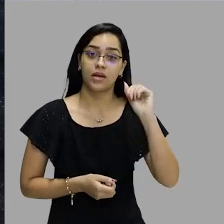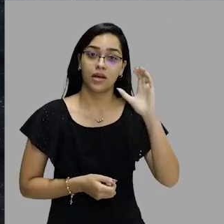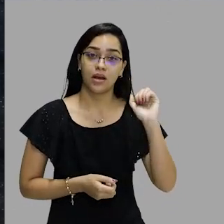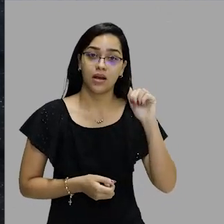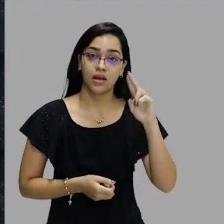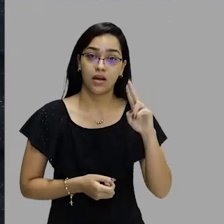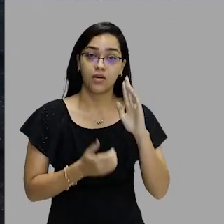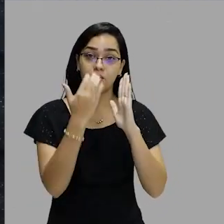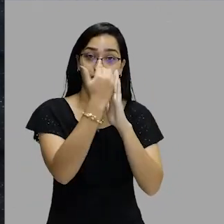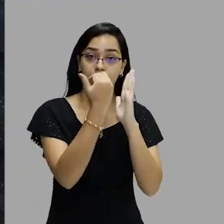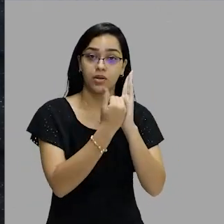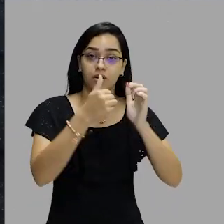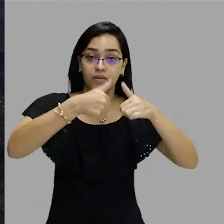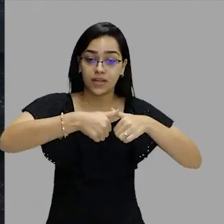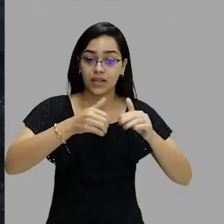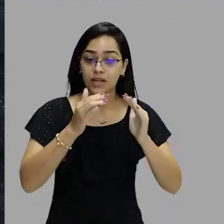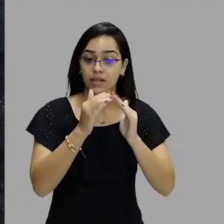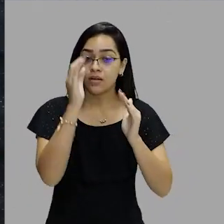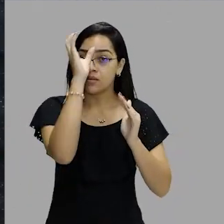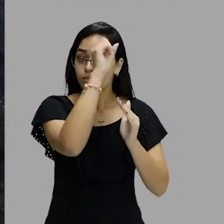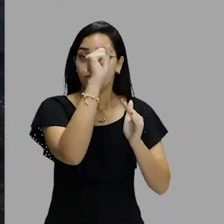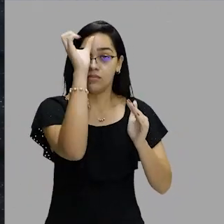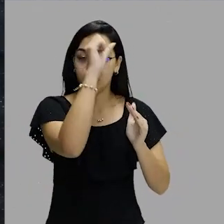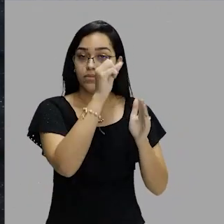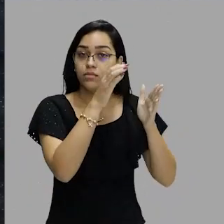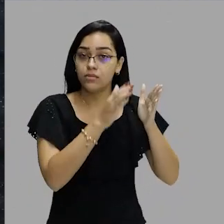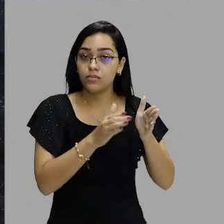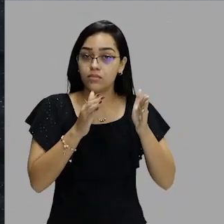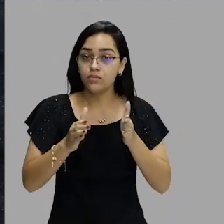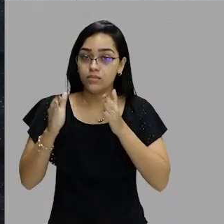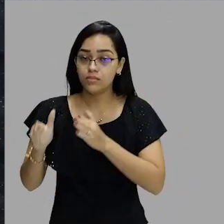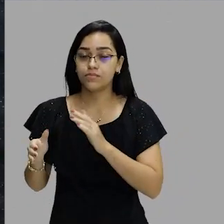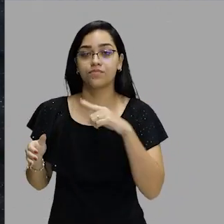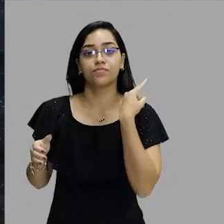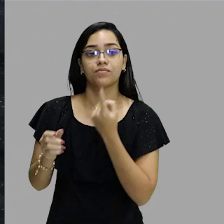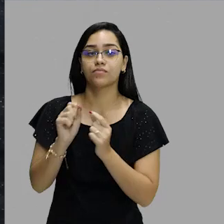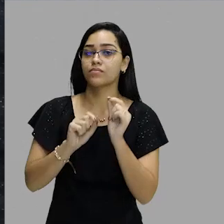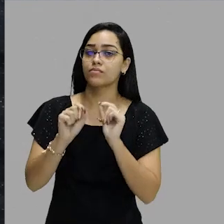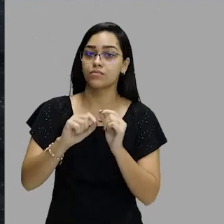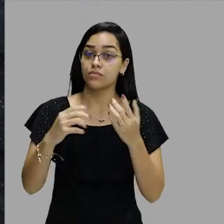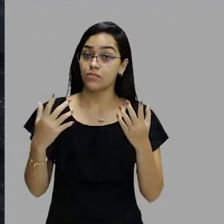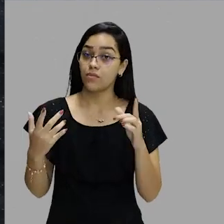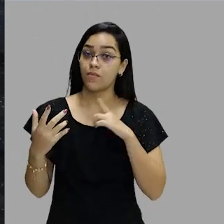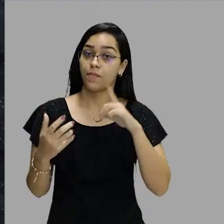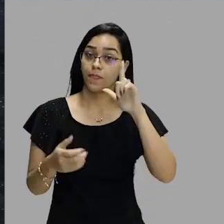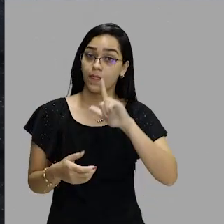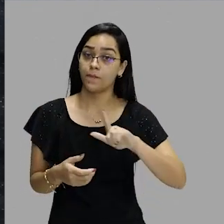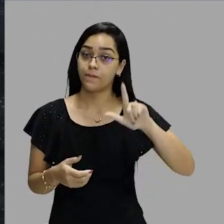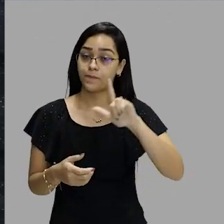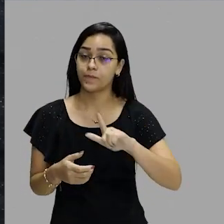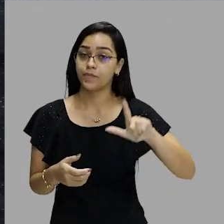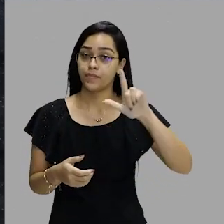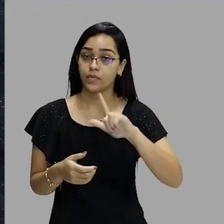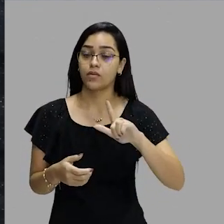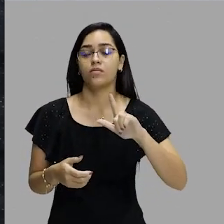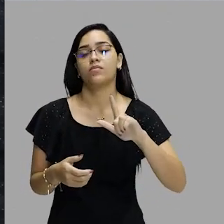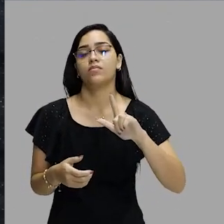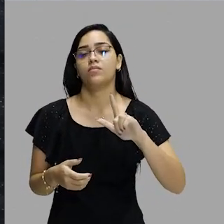este é o programa Fique em Casa Aprendendo. E, na sequência, nós vamos agora falar da literatura propriamente